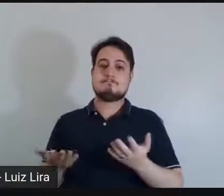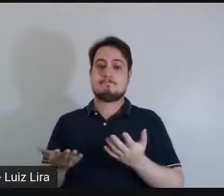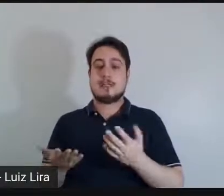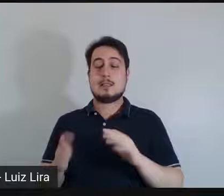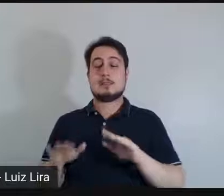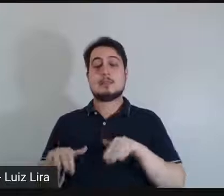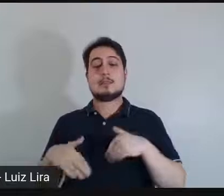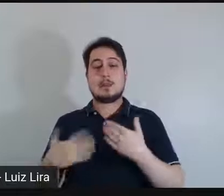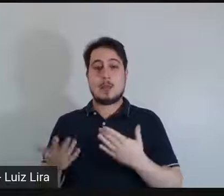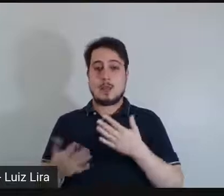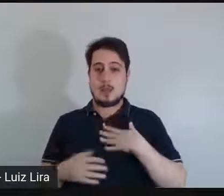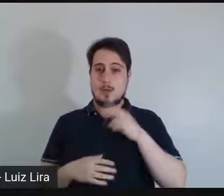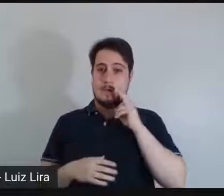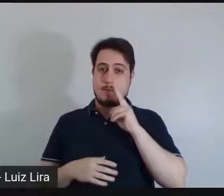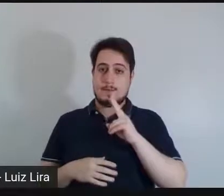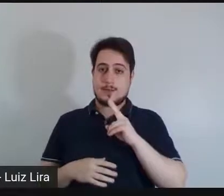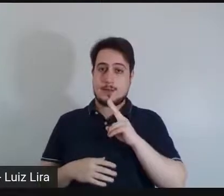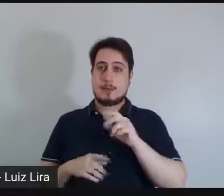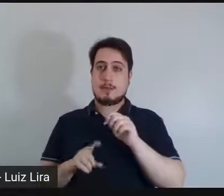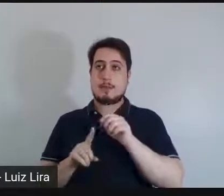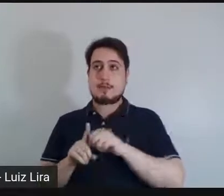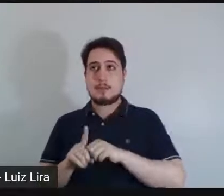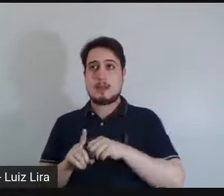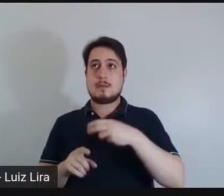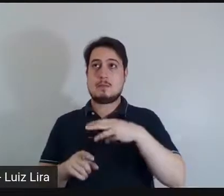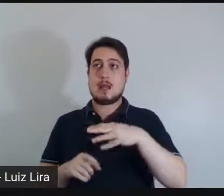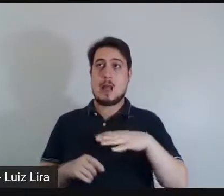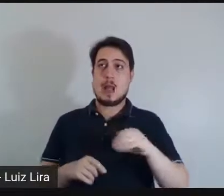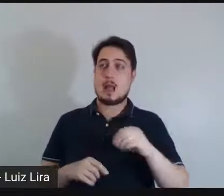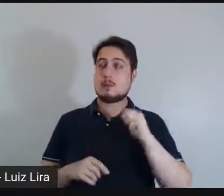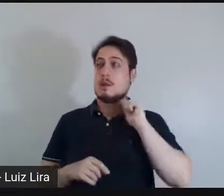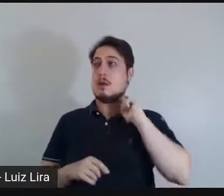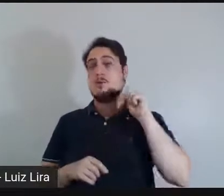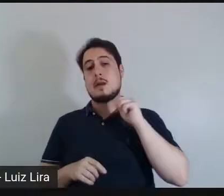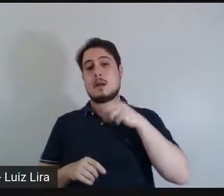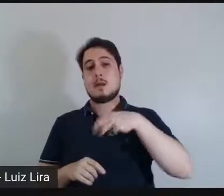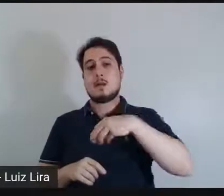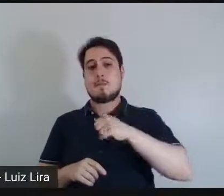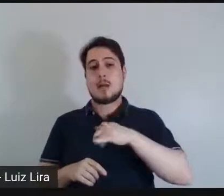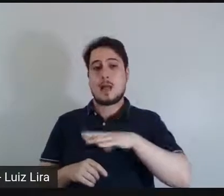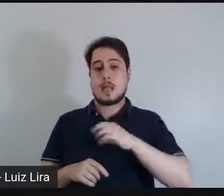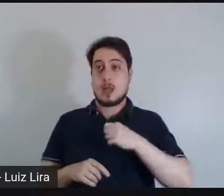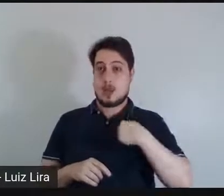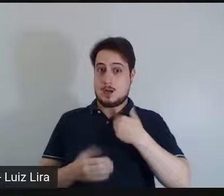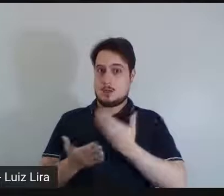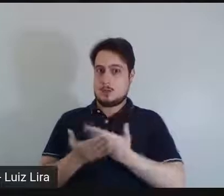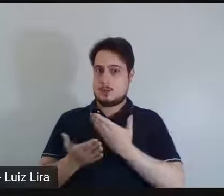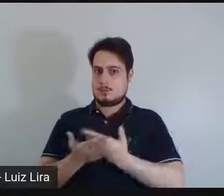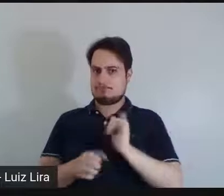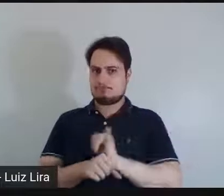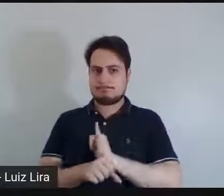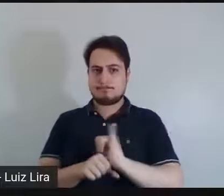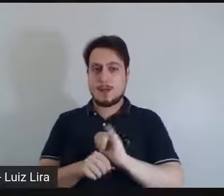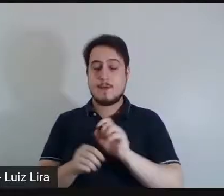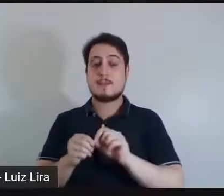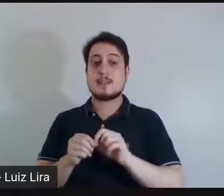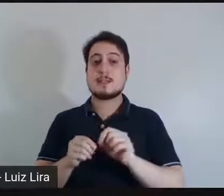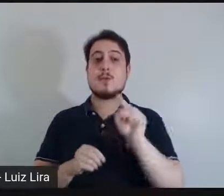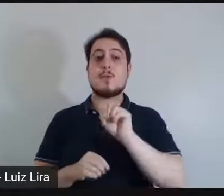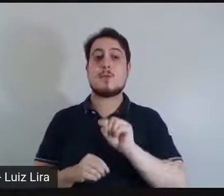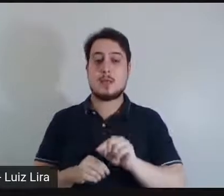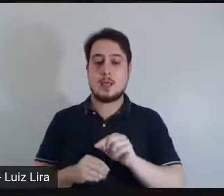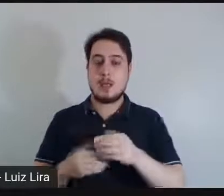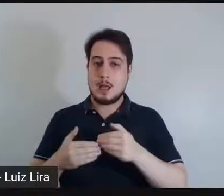que eu vejo é que março e abril, de repente maio, é para eu estudar o que eu vou fazer. A partir de